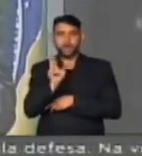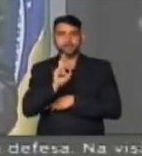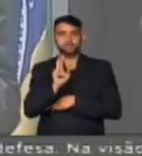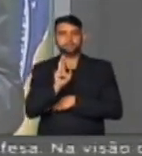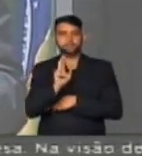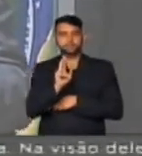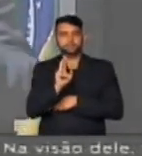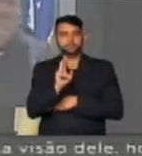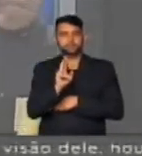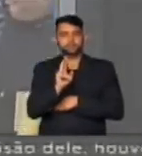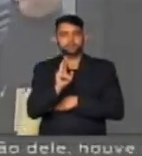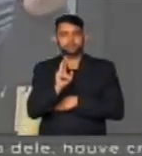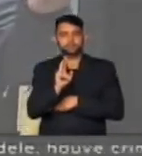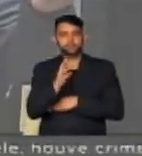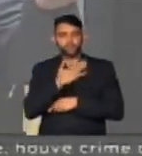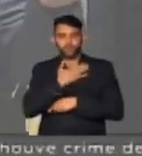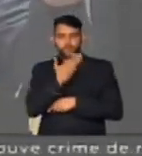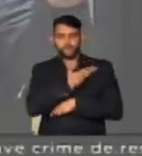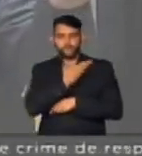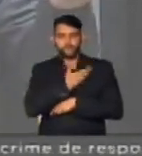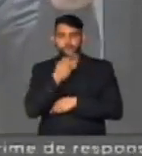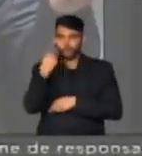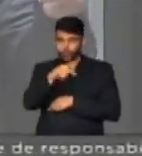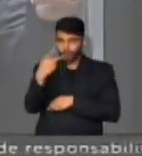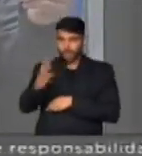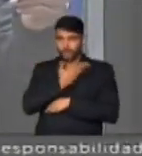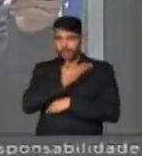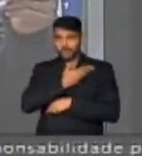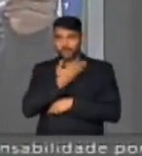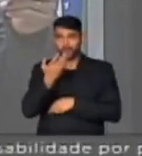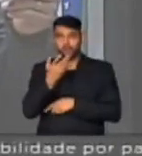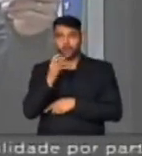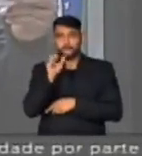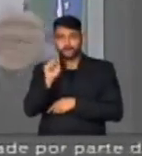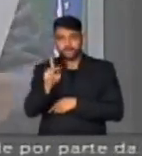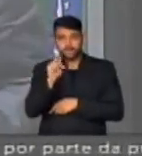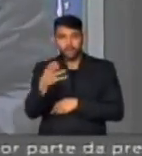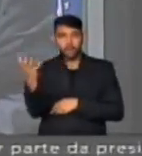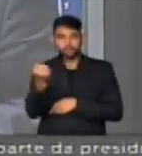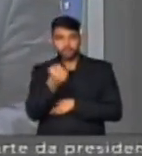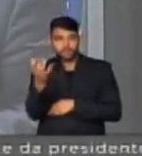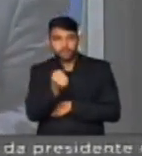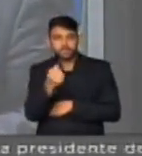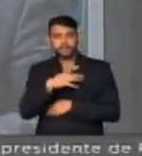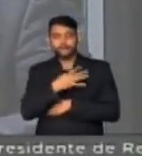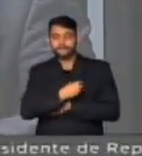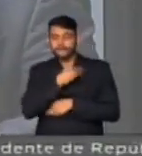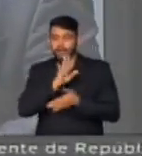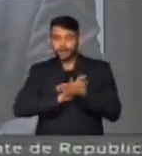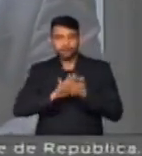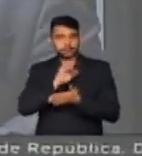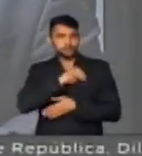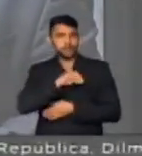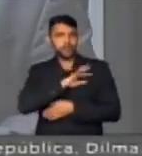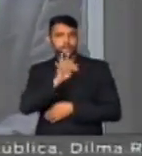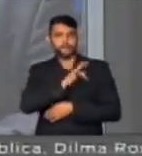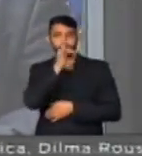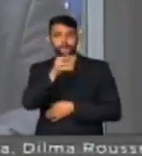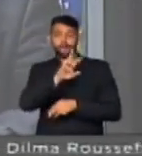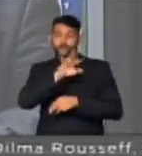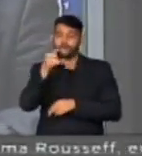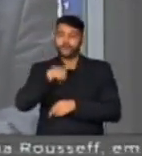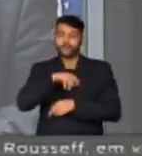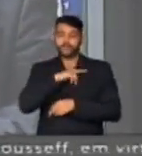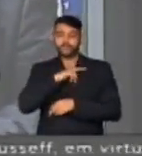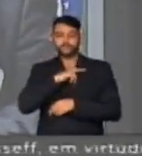reais. Tu, meu amigo aposentado dos fundos de pensão, ficarás sem salário, ou vais ter que,